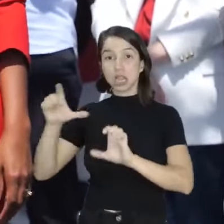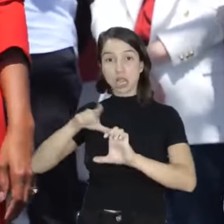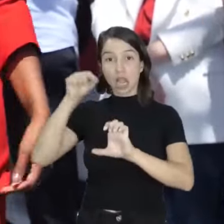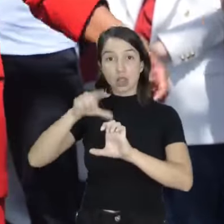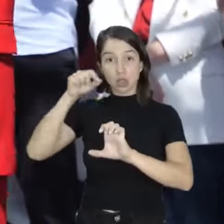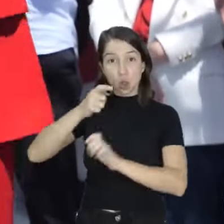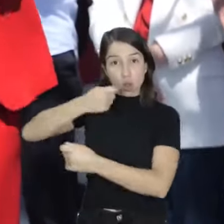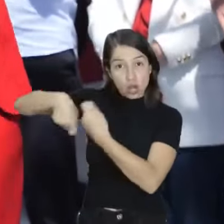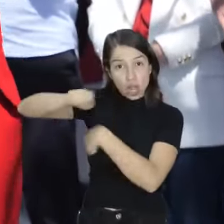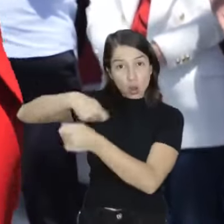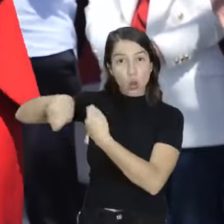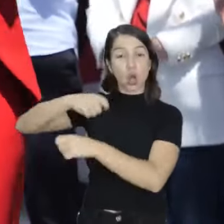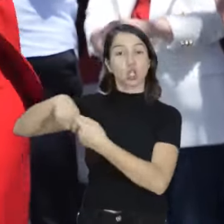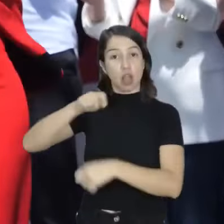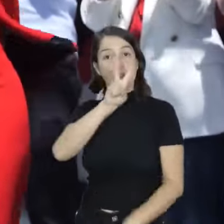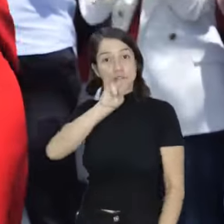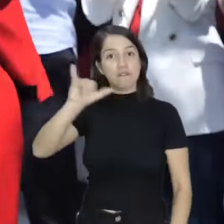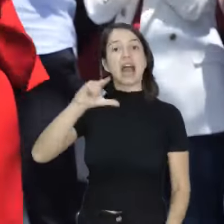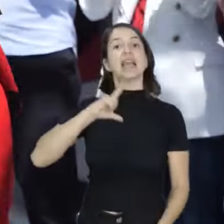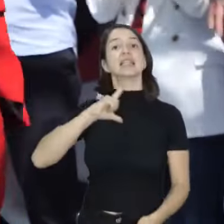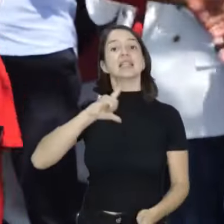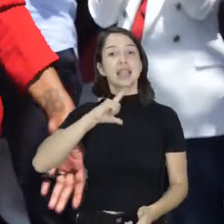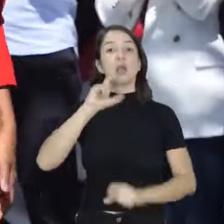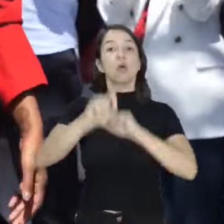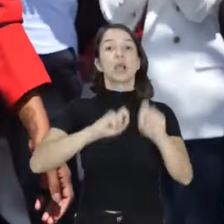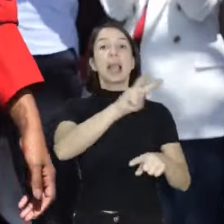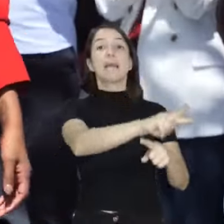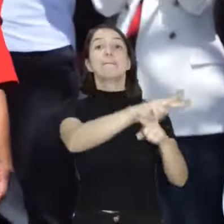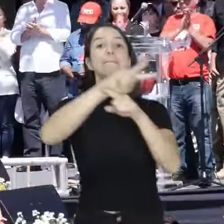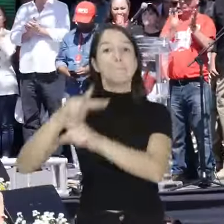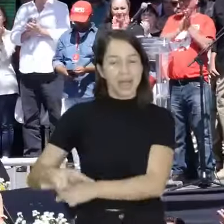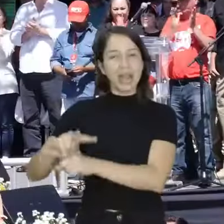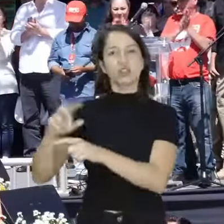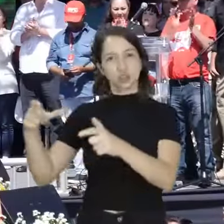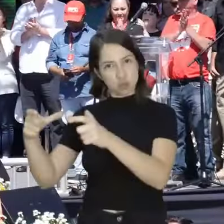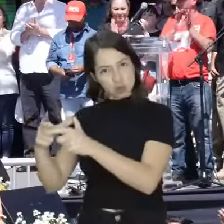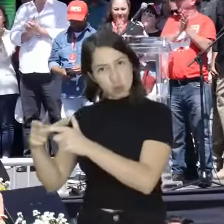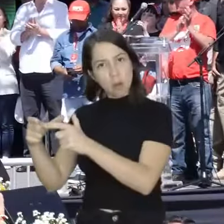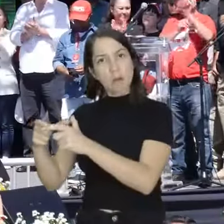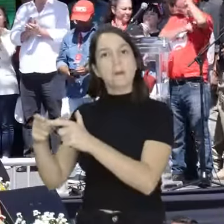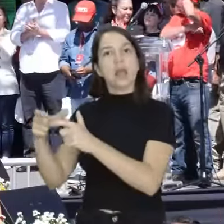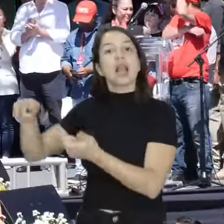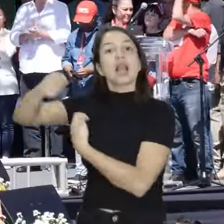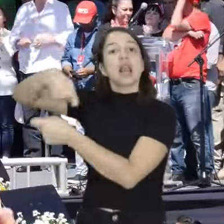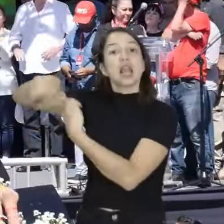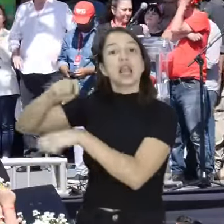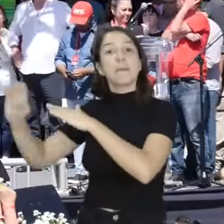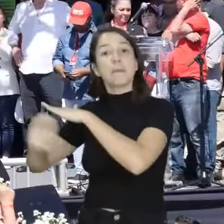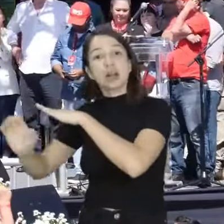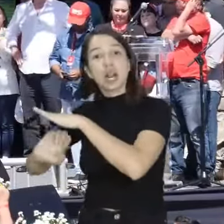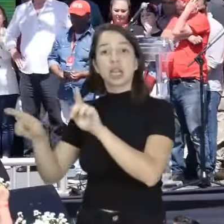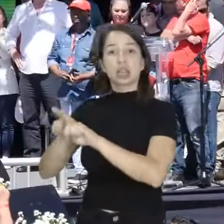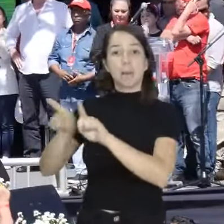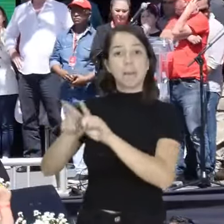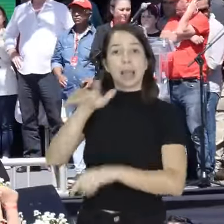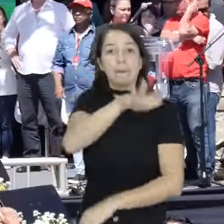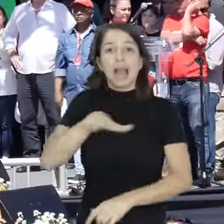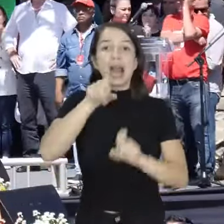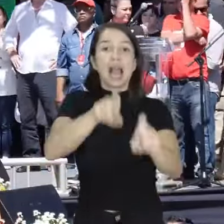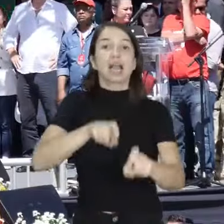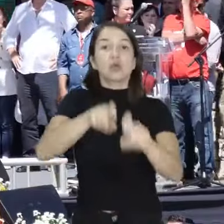o micro e médio empreendedorismo nesse país. Vai ter crédito para a agricultura familiar. Vai ter crédito para